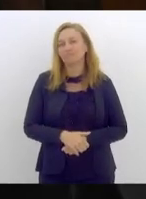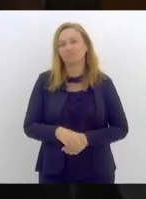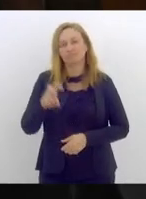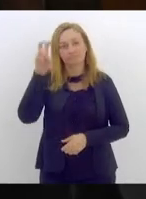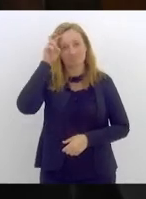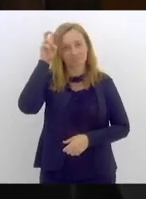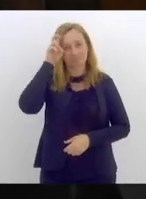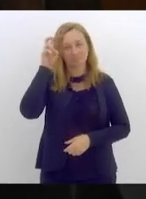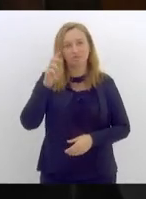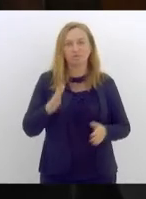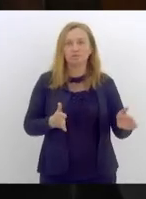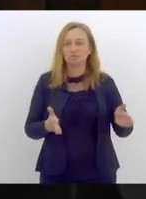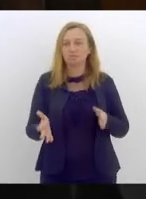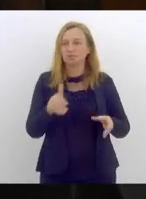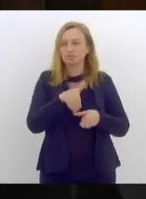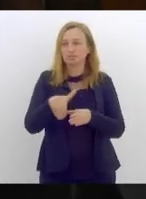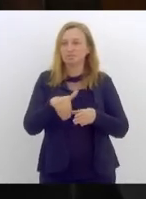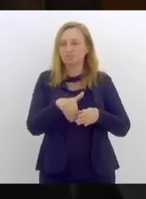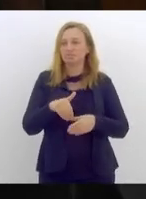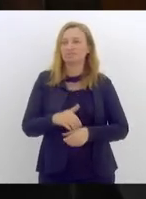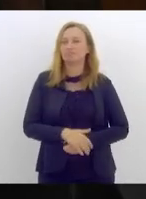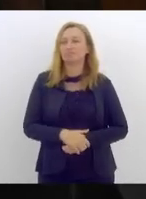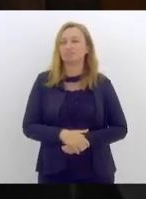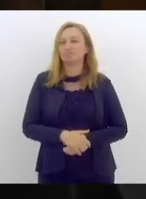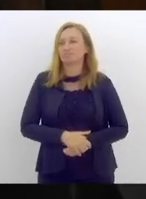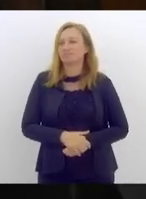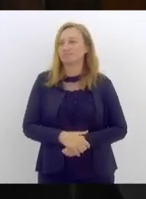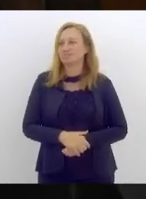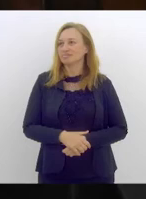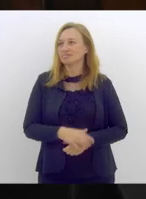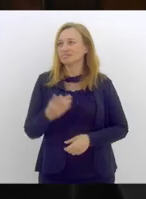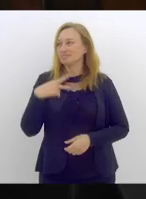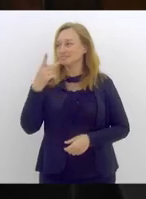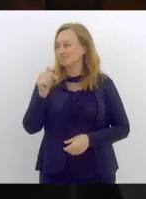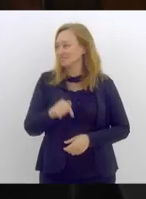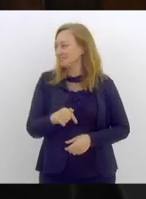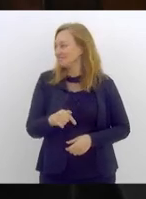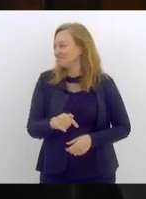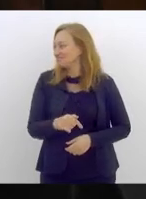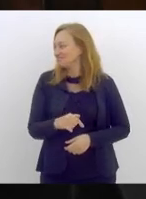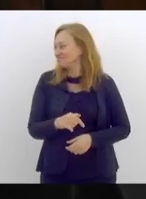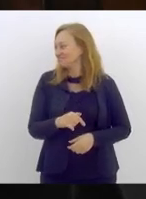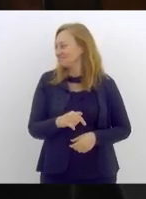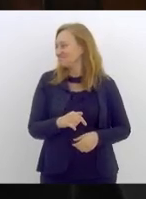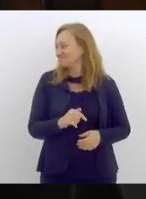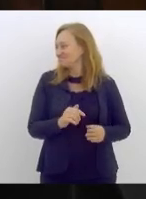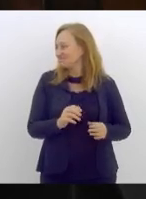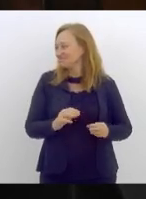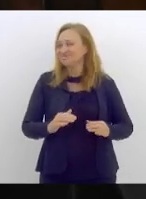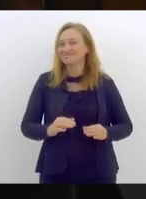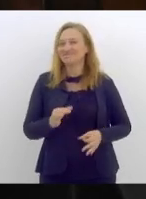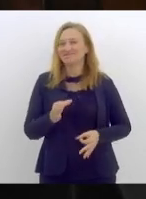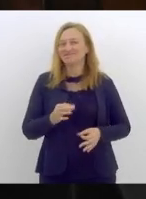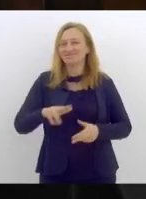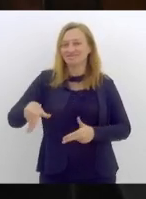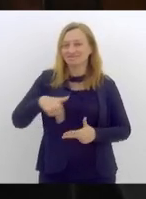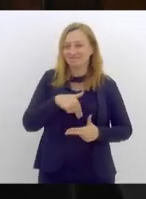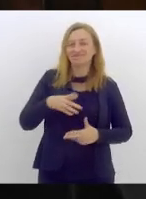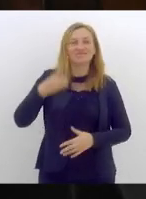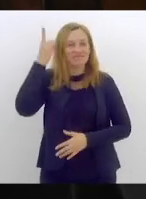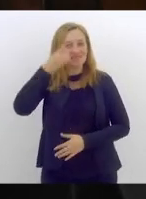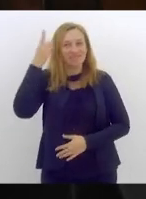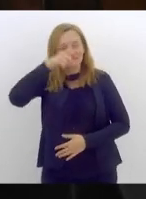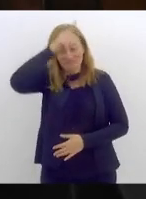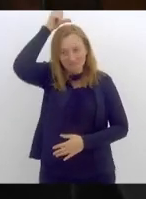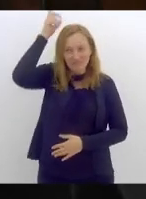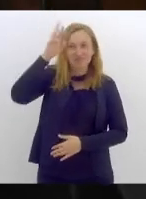o segundo turno eu quero também me manifestar aqui desta Tribuna como fez o deputado Luís Paulo como fez